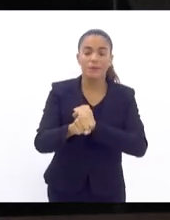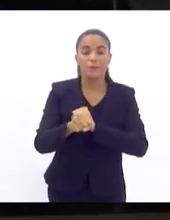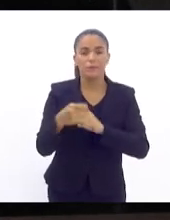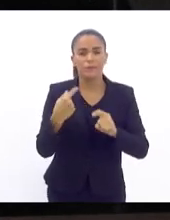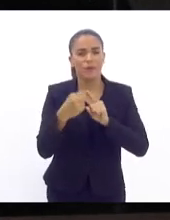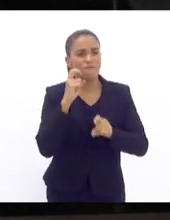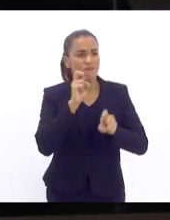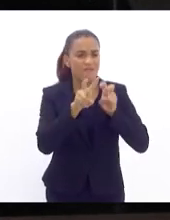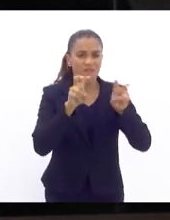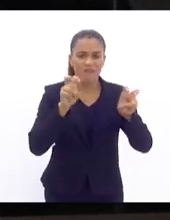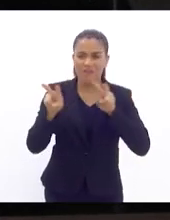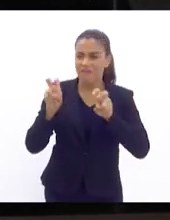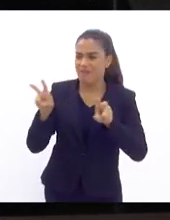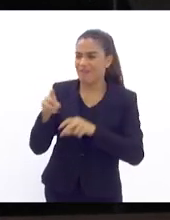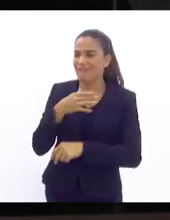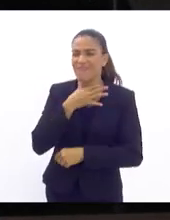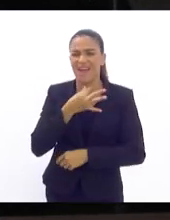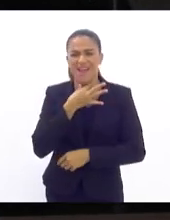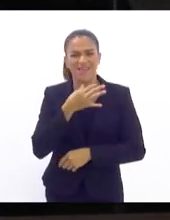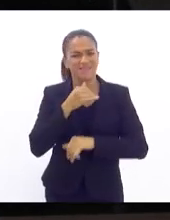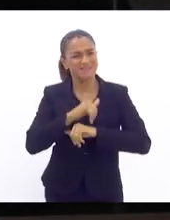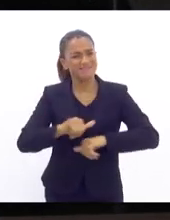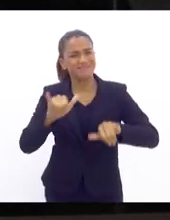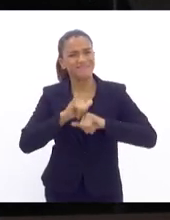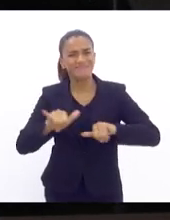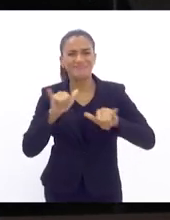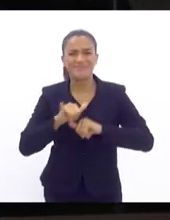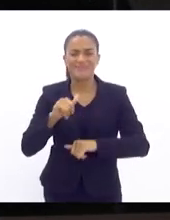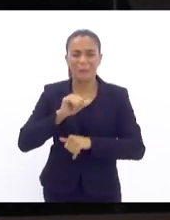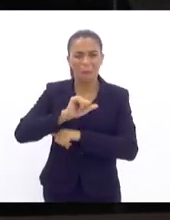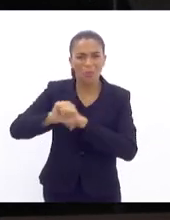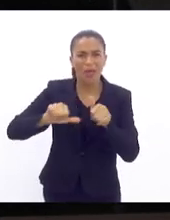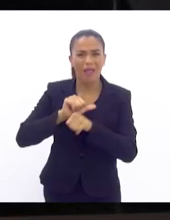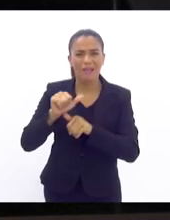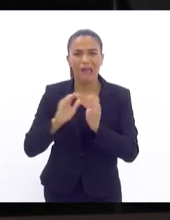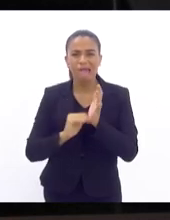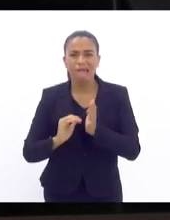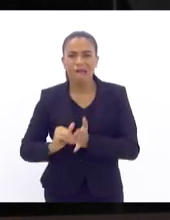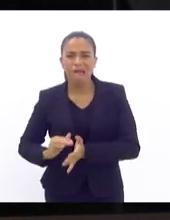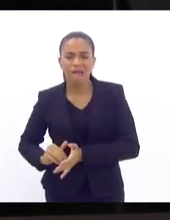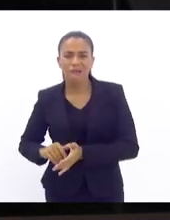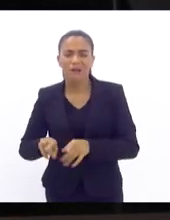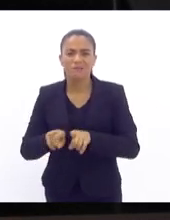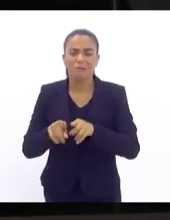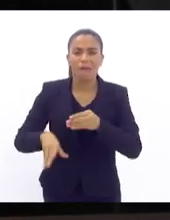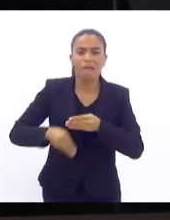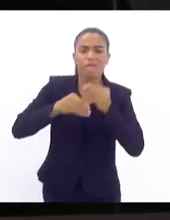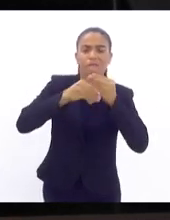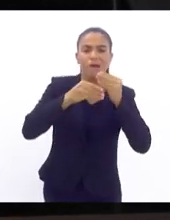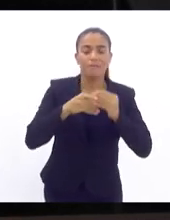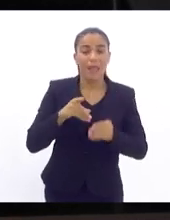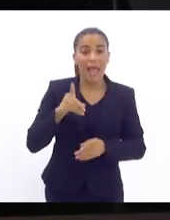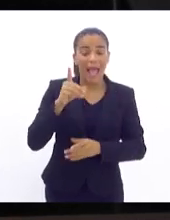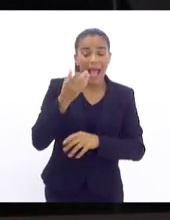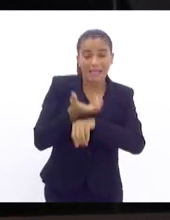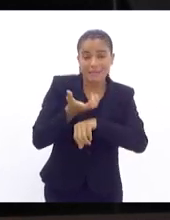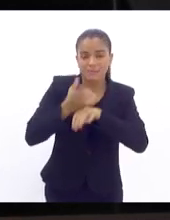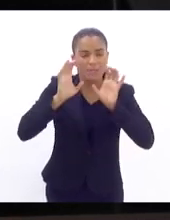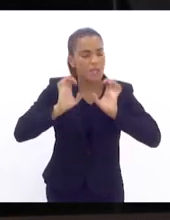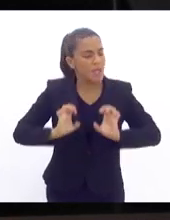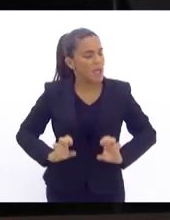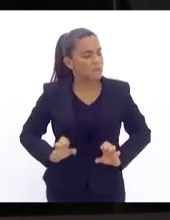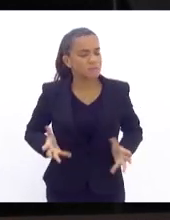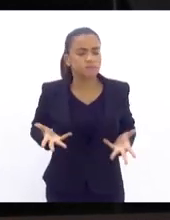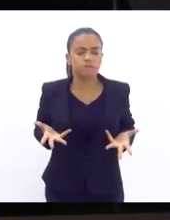muitos fake news, muitas notícias modificadas, e a disciplina de ética, ela é muito importante